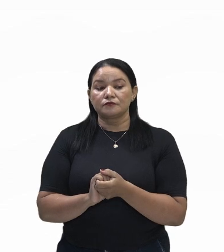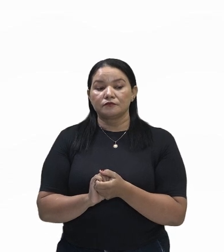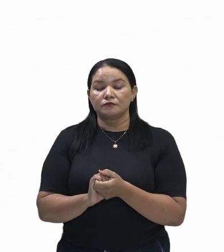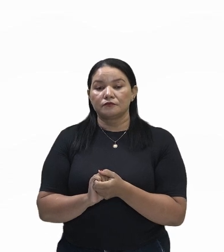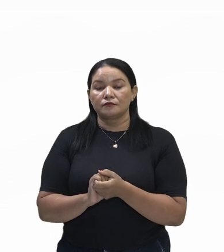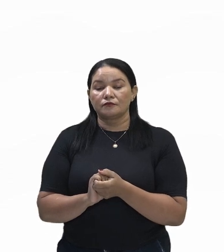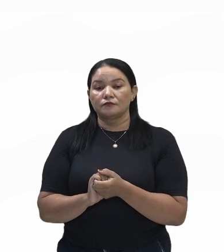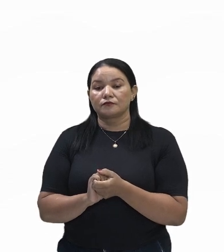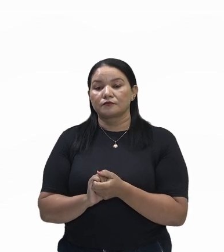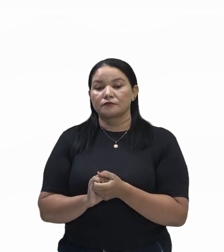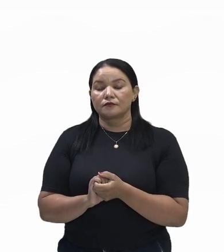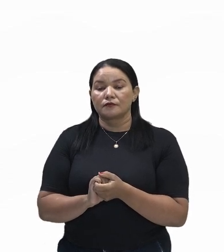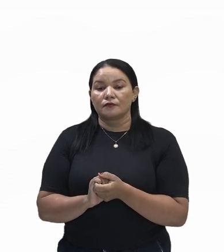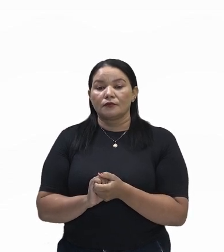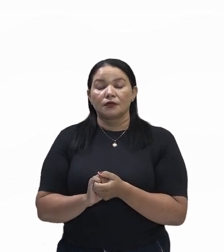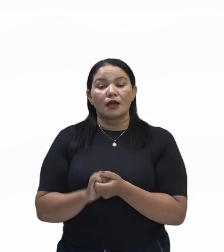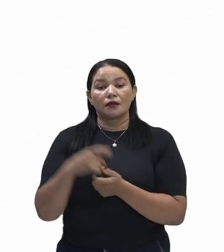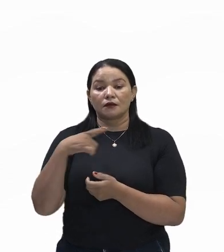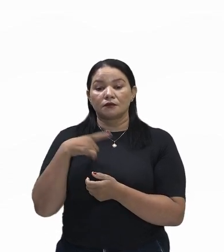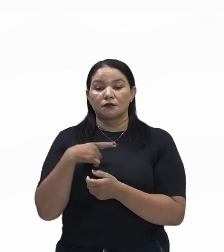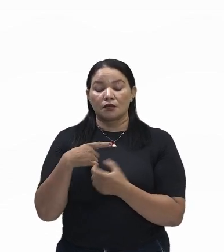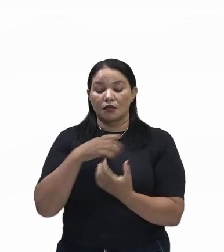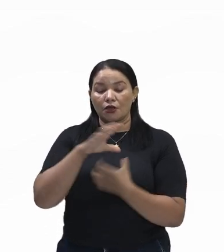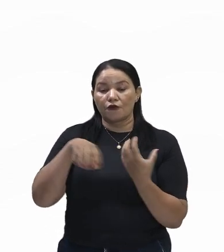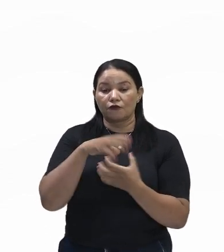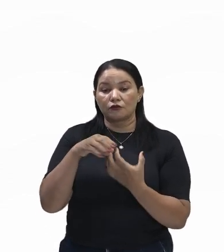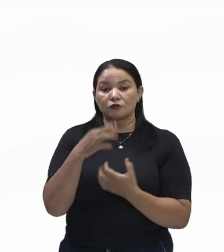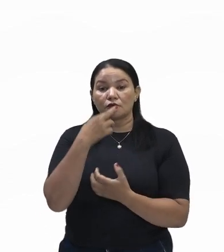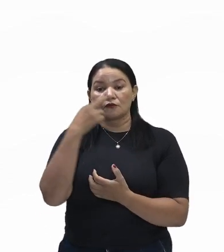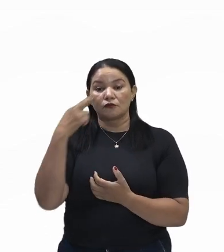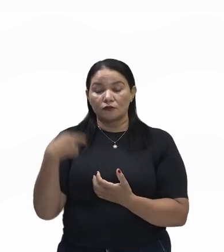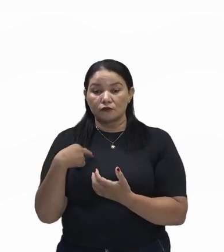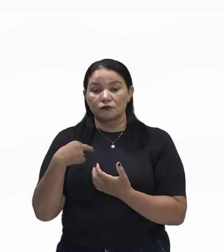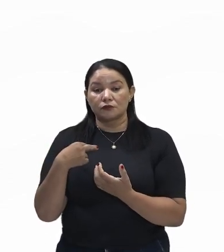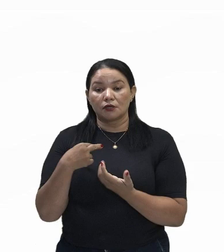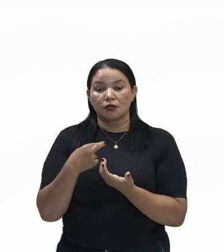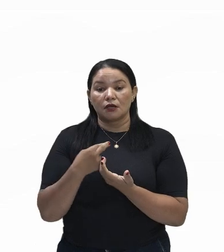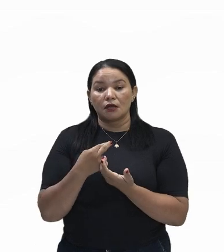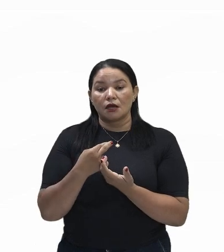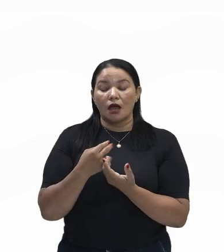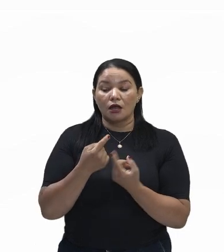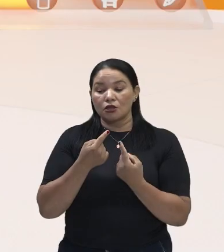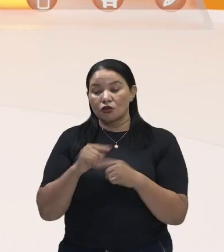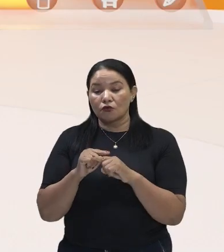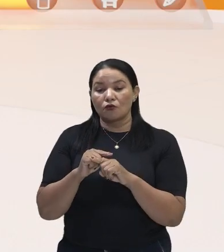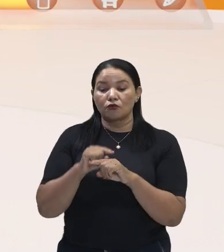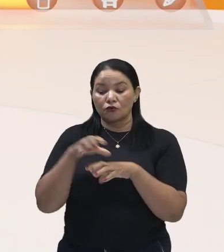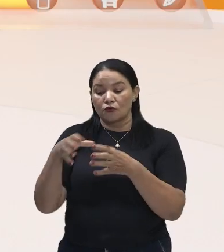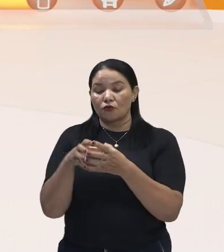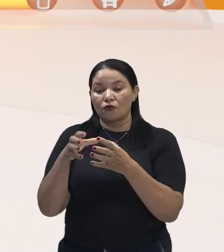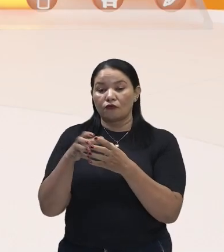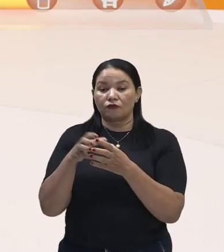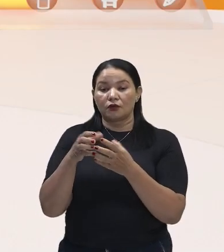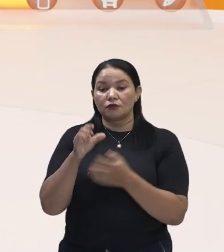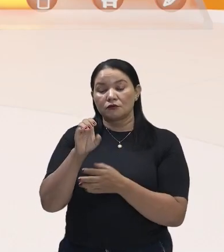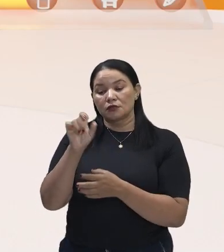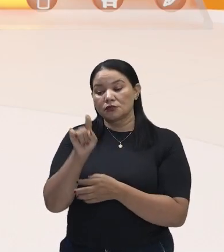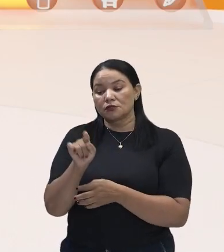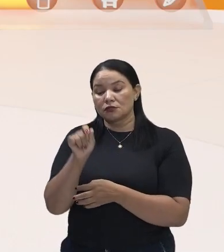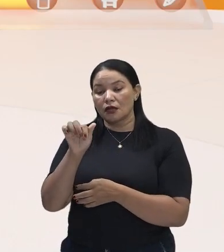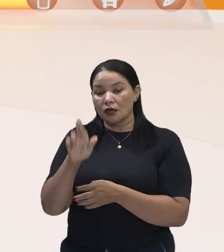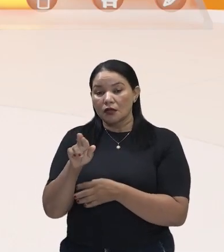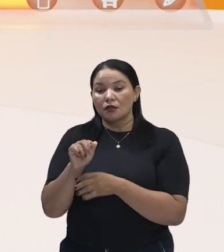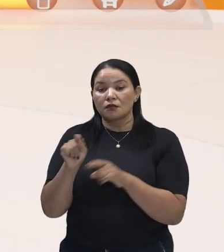assim, a Revolução Russa, que derruba o governo czarista e implementa um